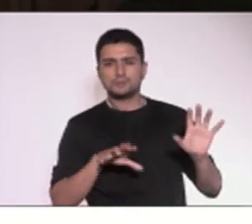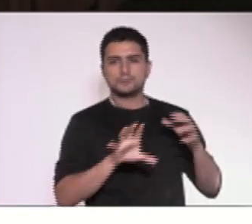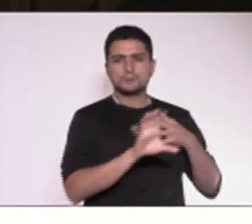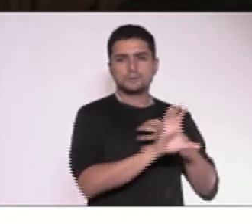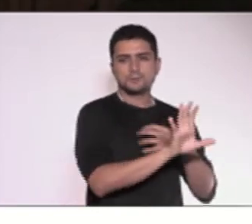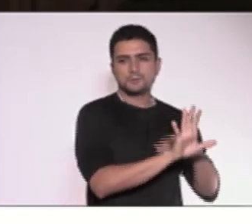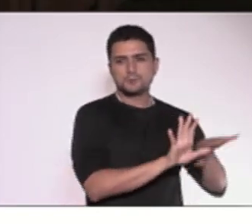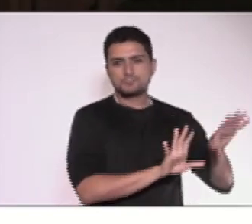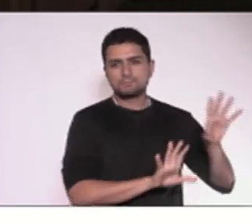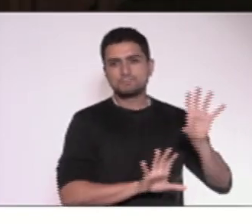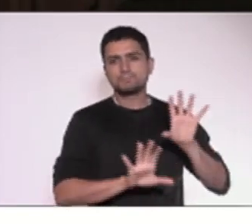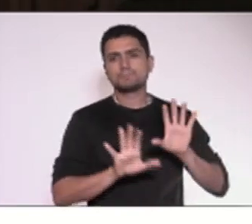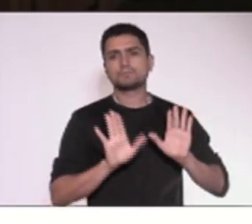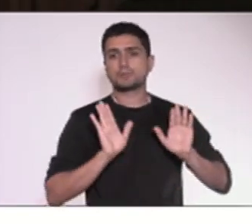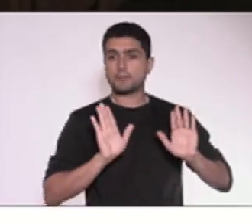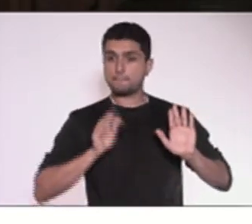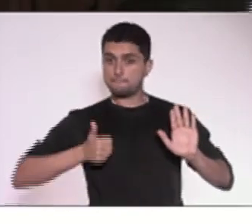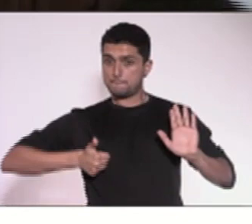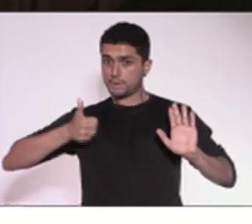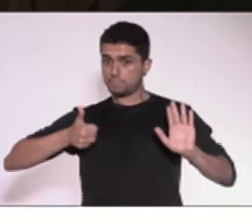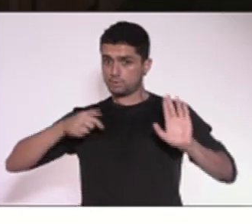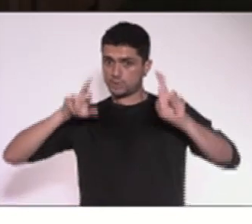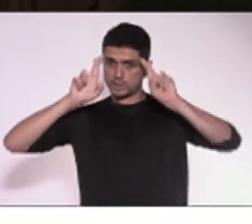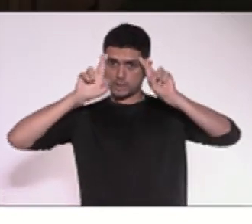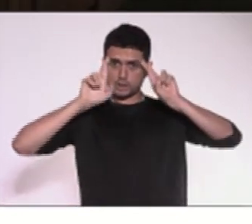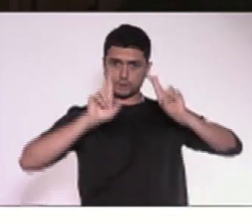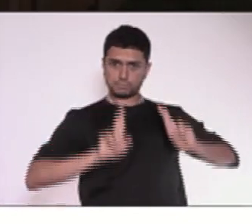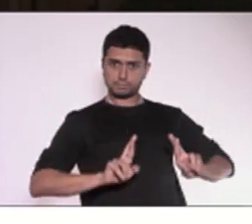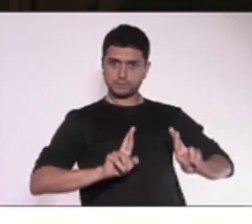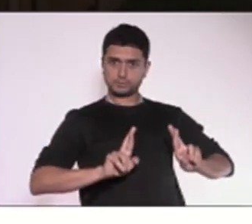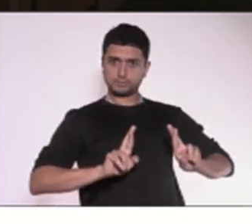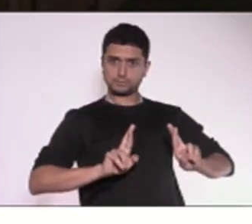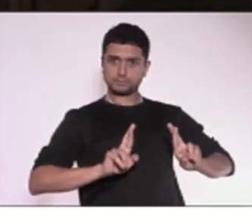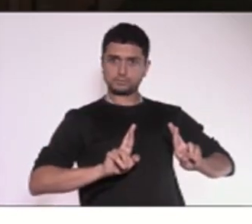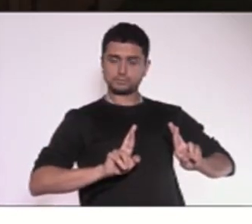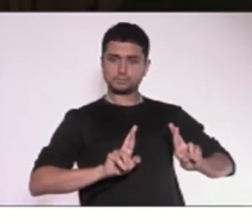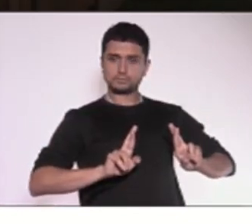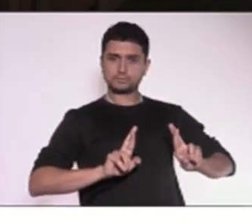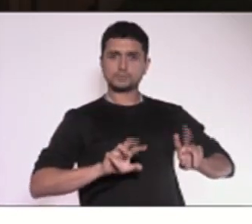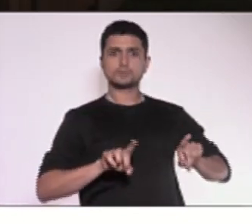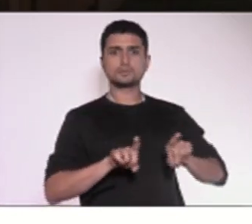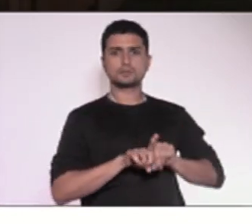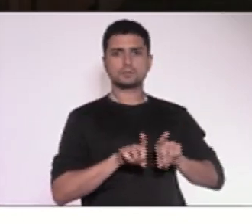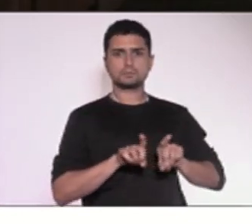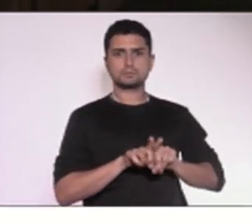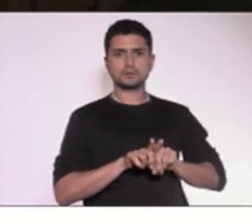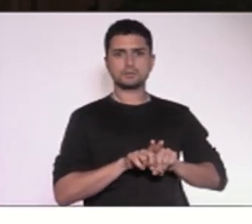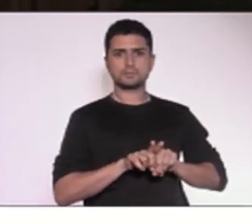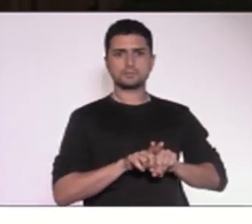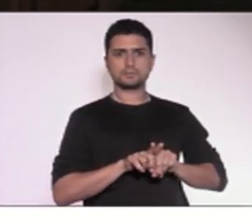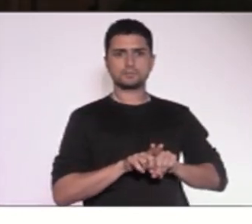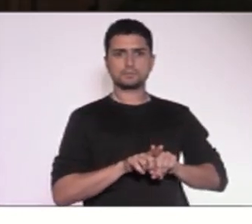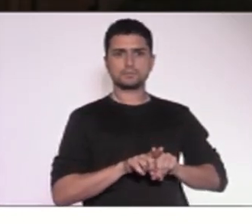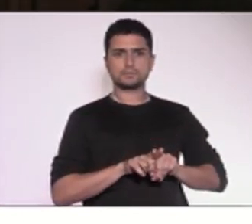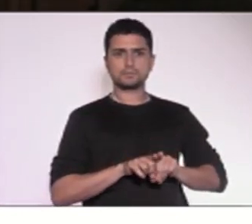não seja o respeito à dignidade do policial civil.